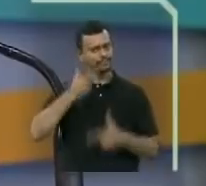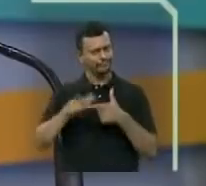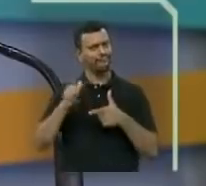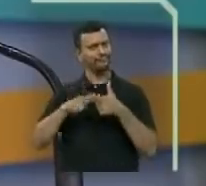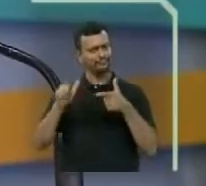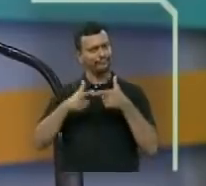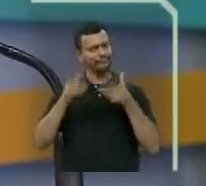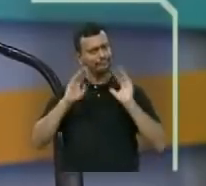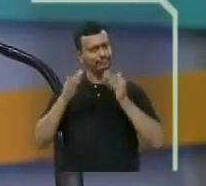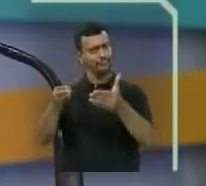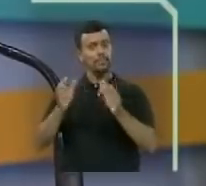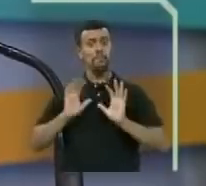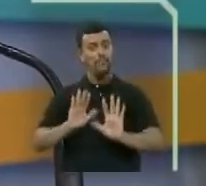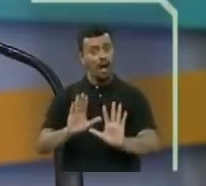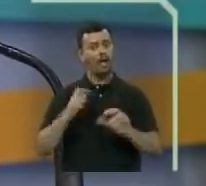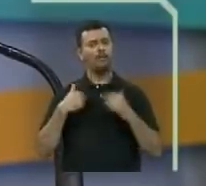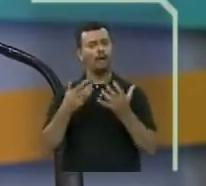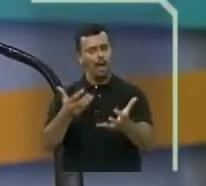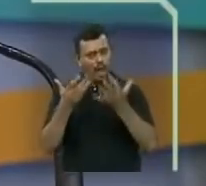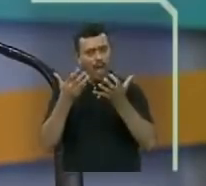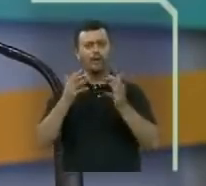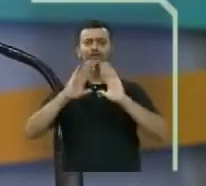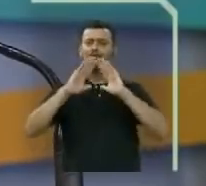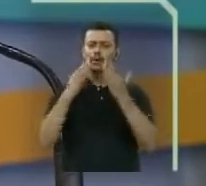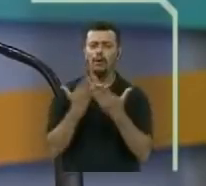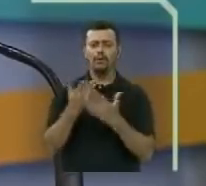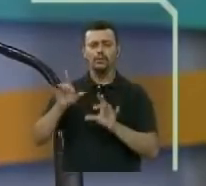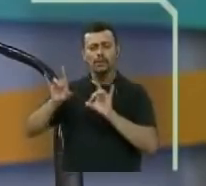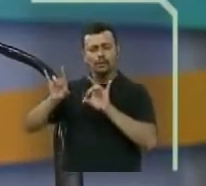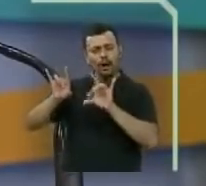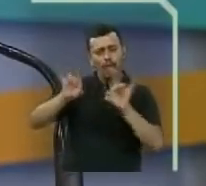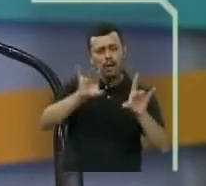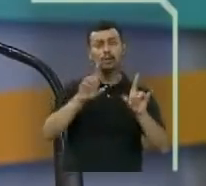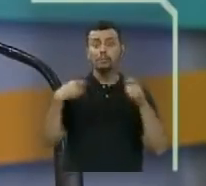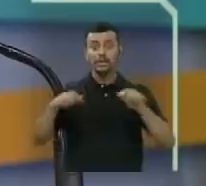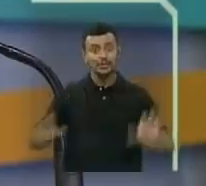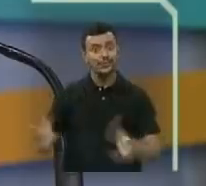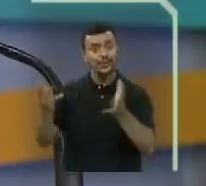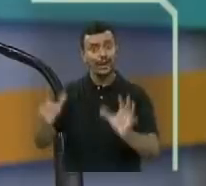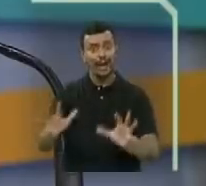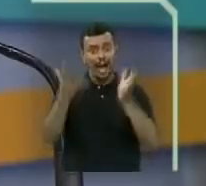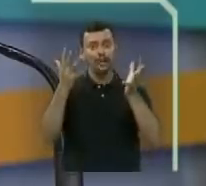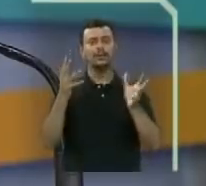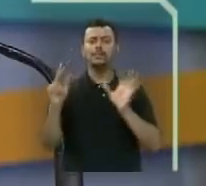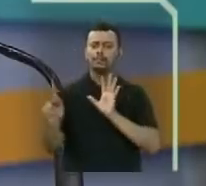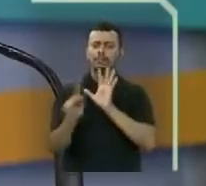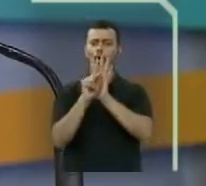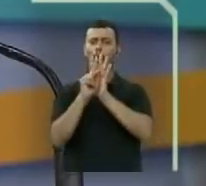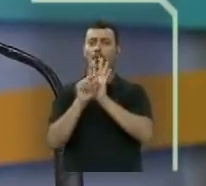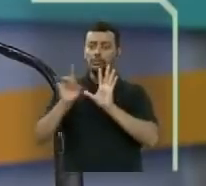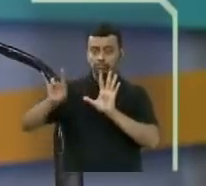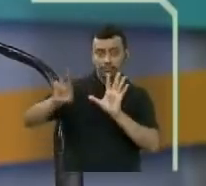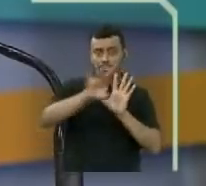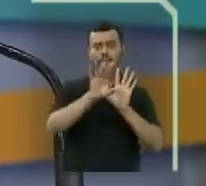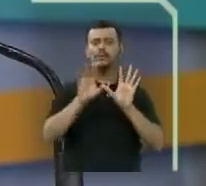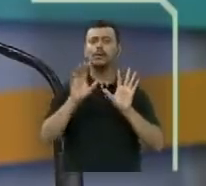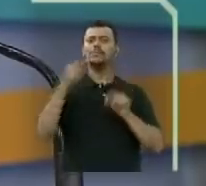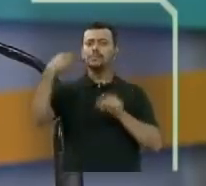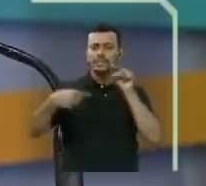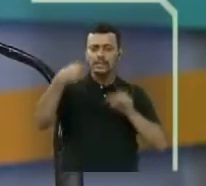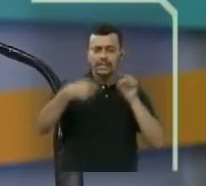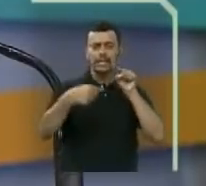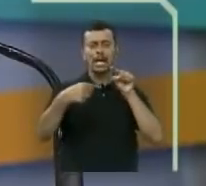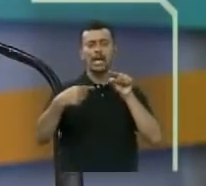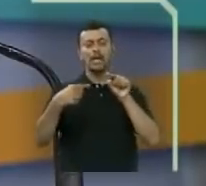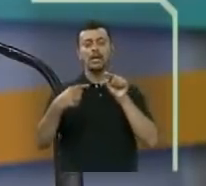nós pretendemos sim que cada escola seja estimulada a elaborar o seu próprio projeto político-pedagógico